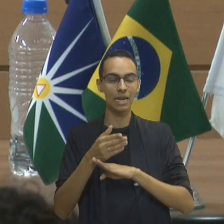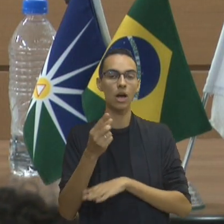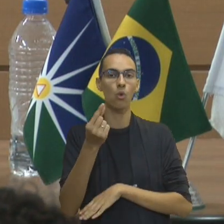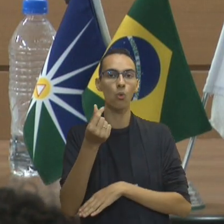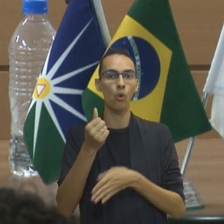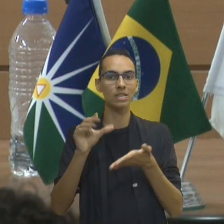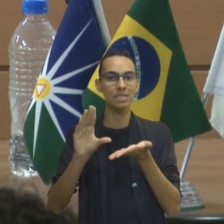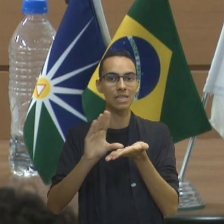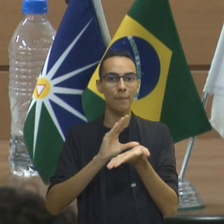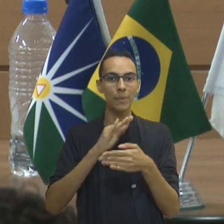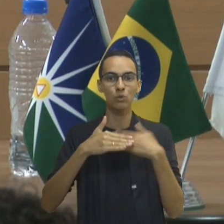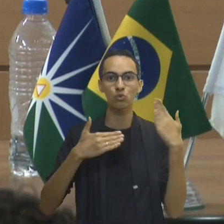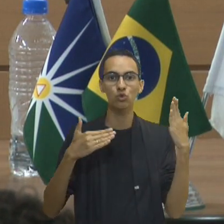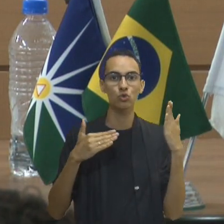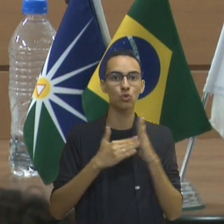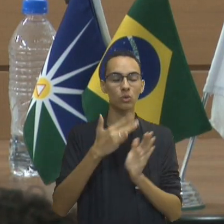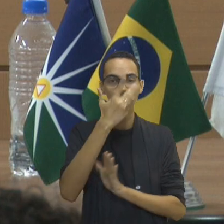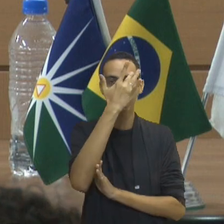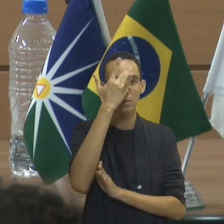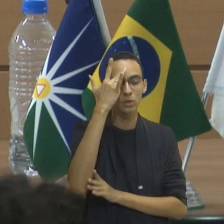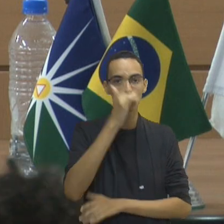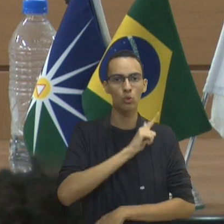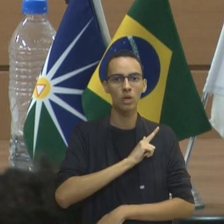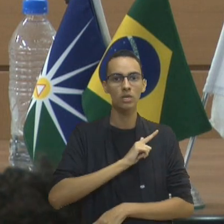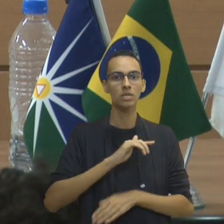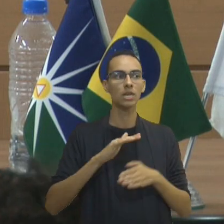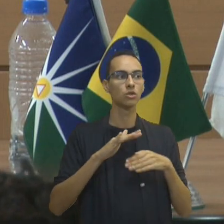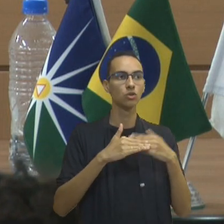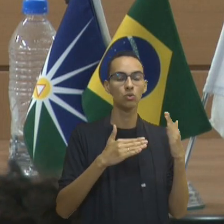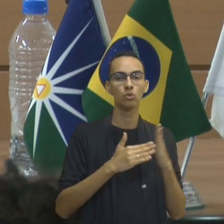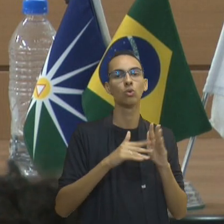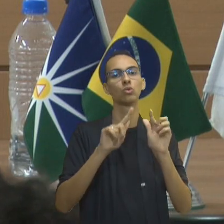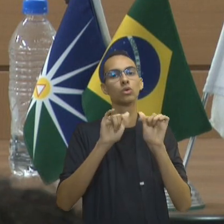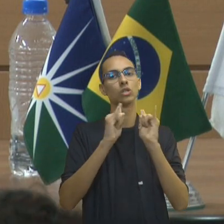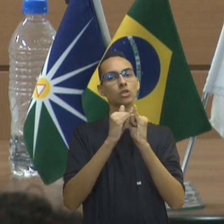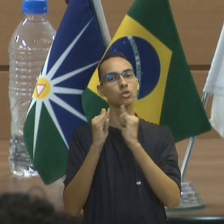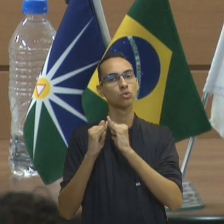os órgãos públicos, ele entra nos SICAF.